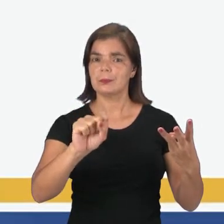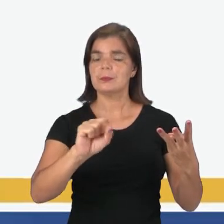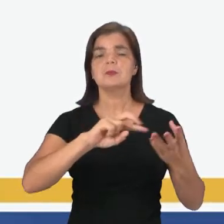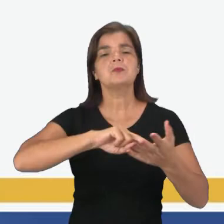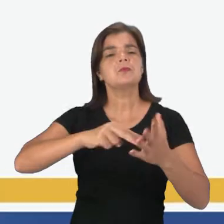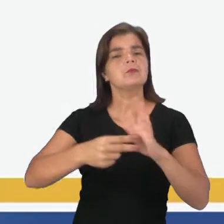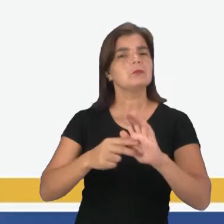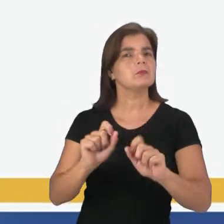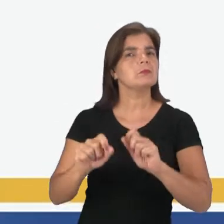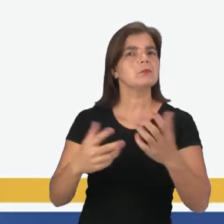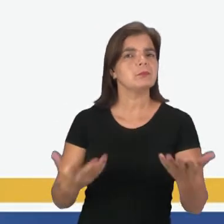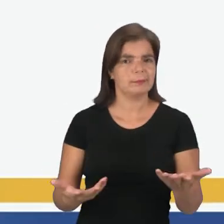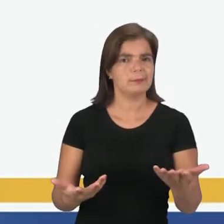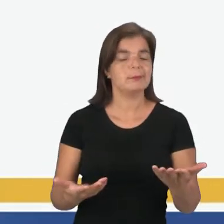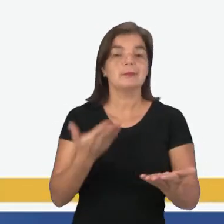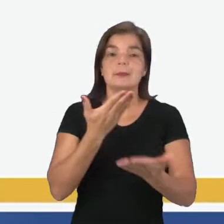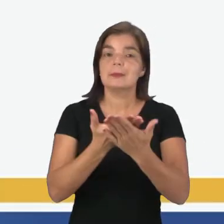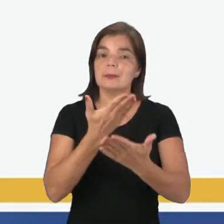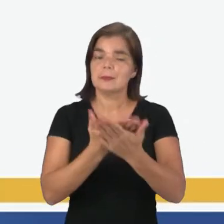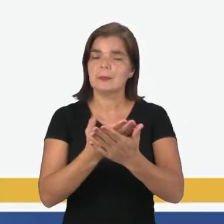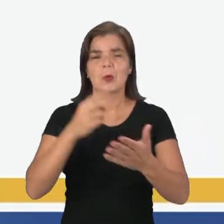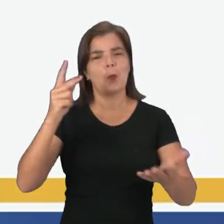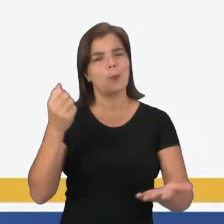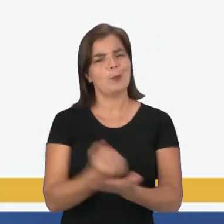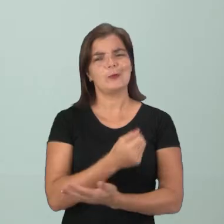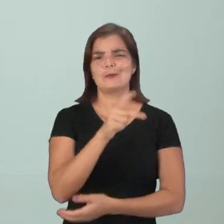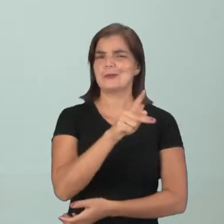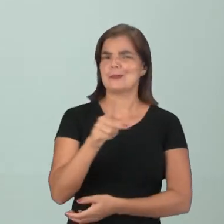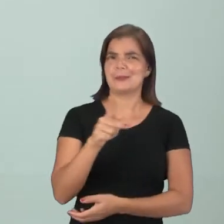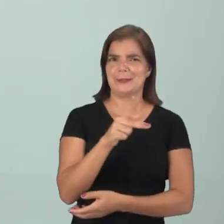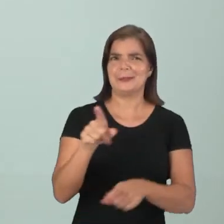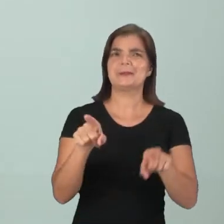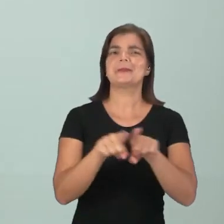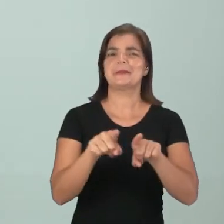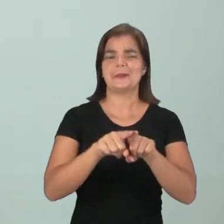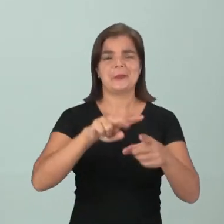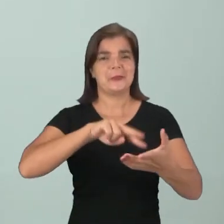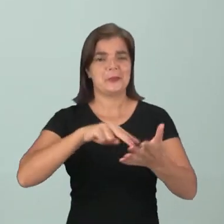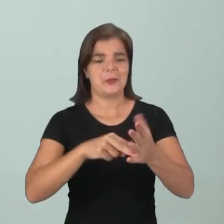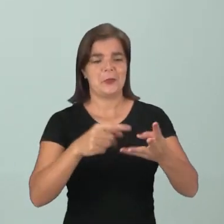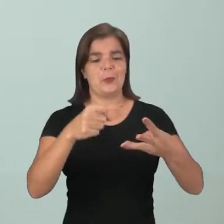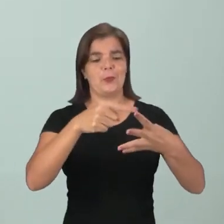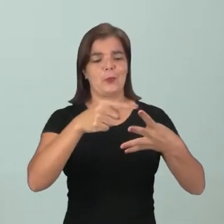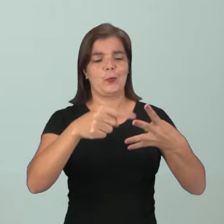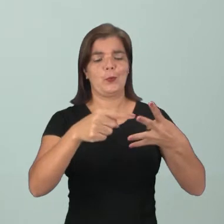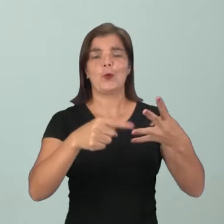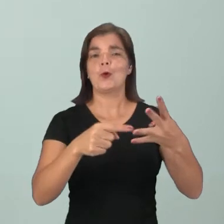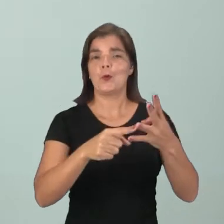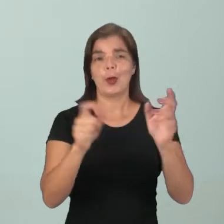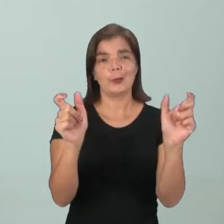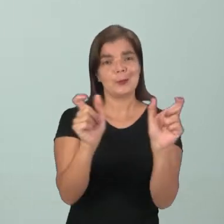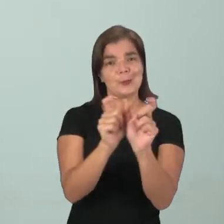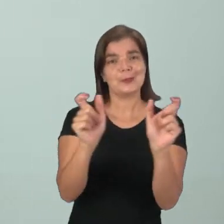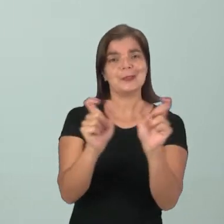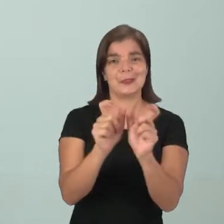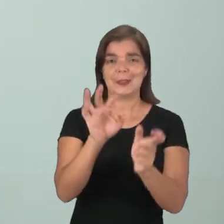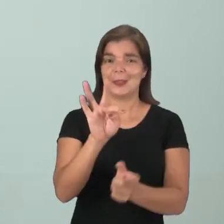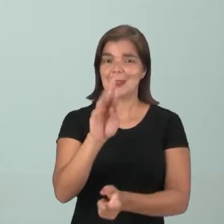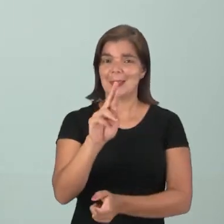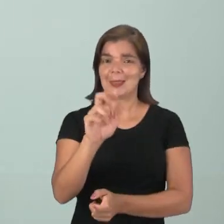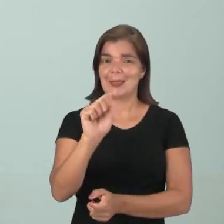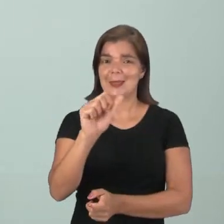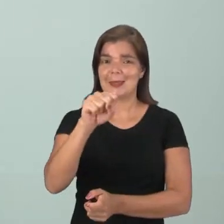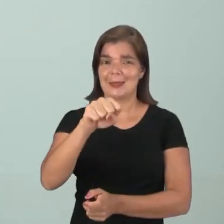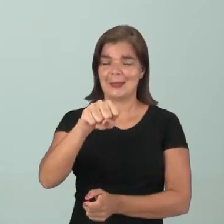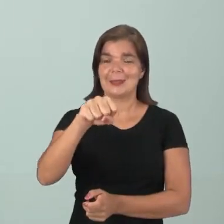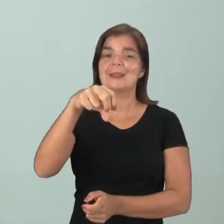poli? Se a gente tivesse na aula de português, a gente ia dizer, poxa, professor, transcendente tem 4 sílabas. Então a